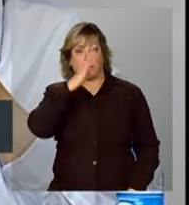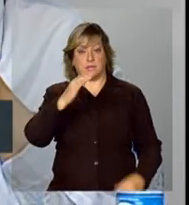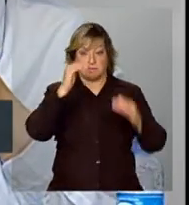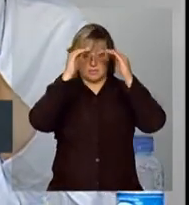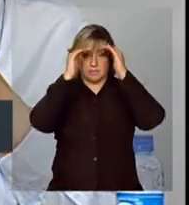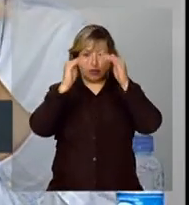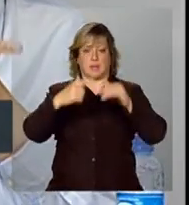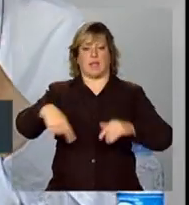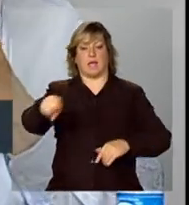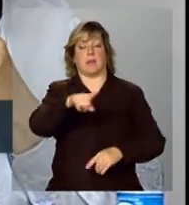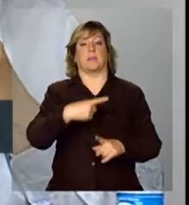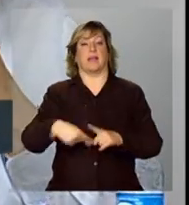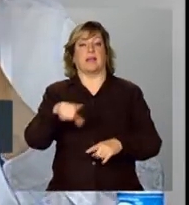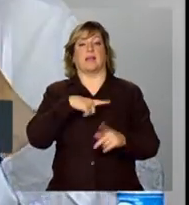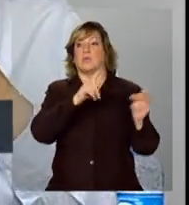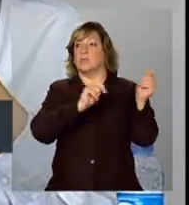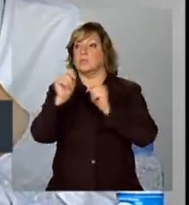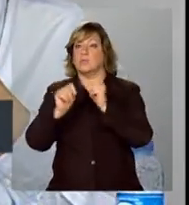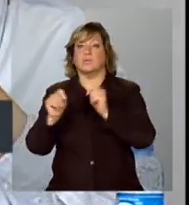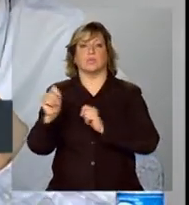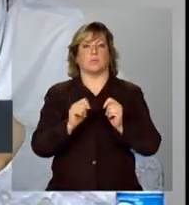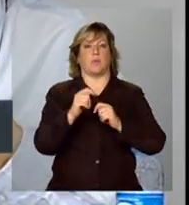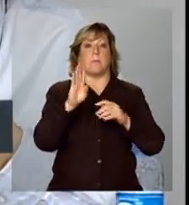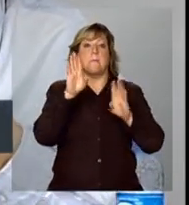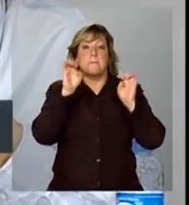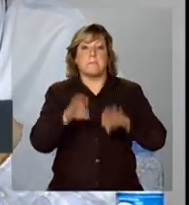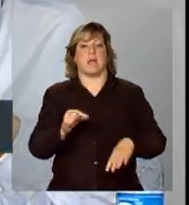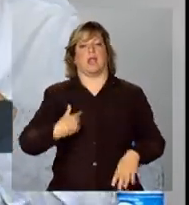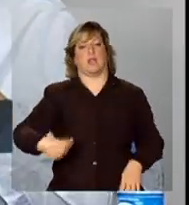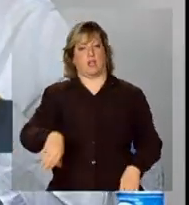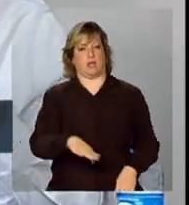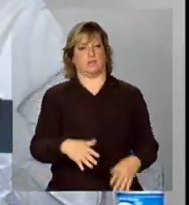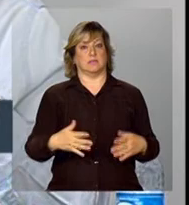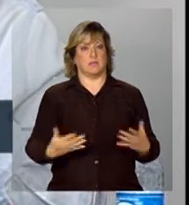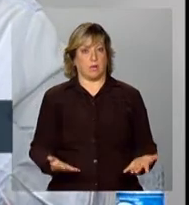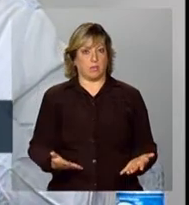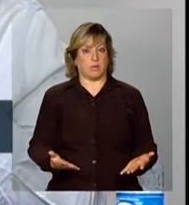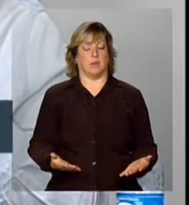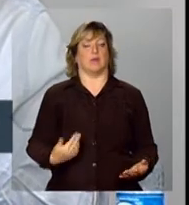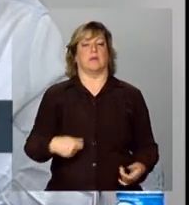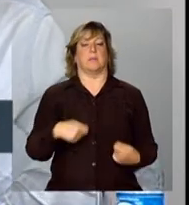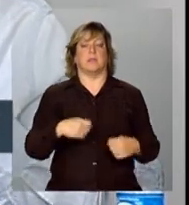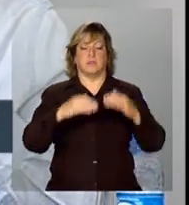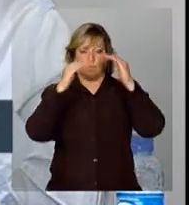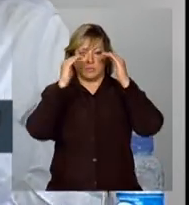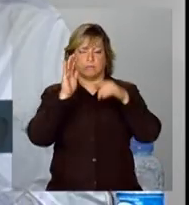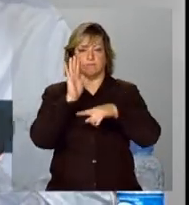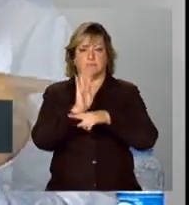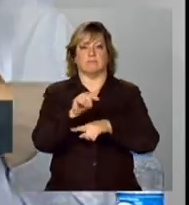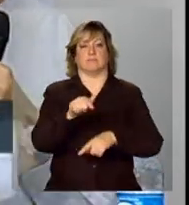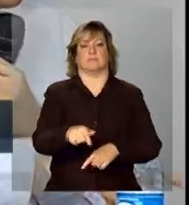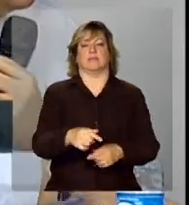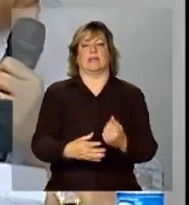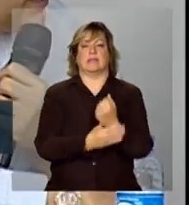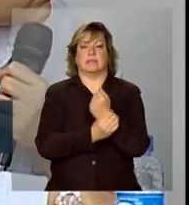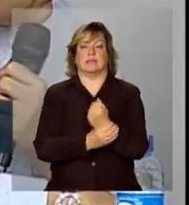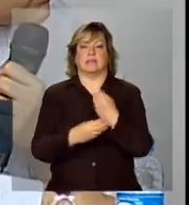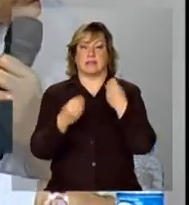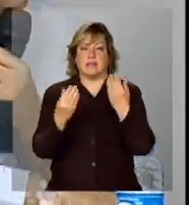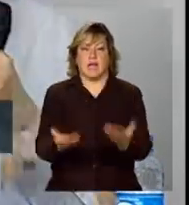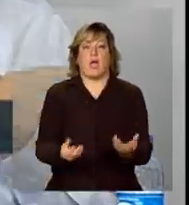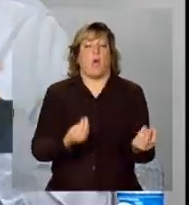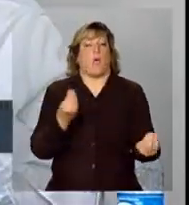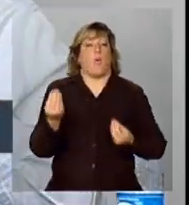a eles, porque eles estão lá protegendo um bem que é nosso. Então, nós temos que reconhecer e buscar os caminhos de assegurar